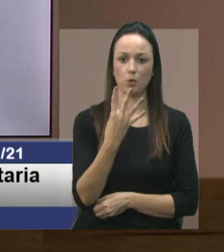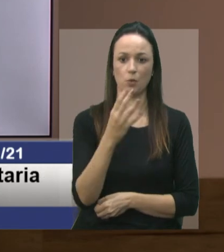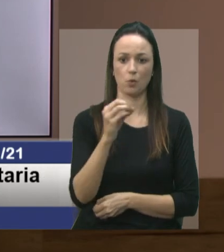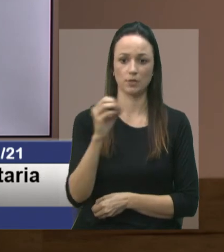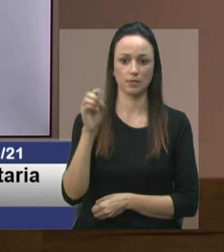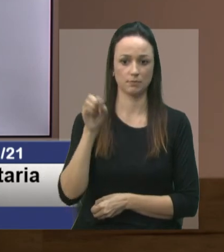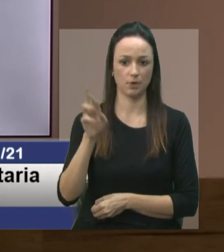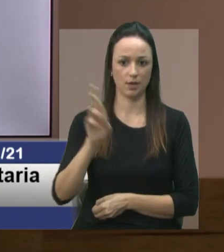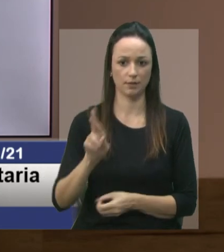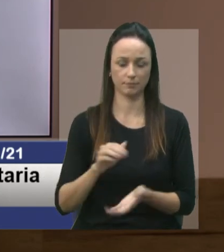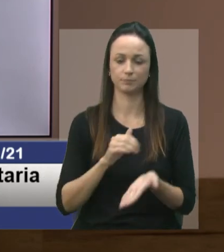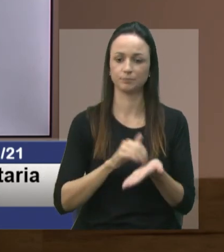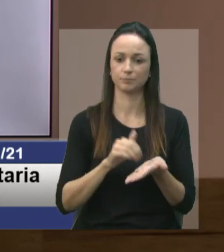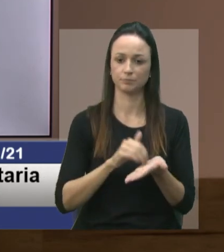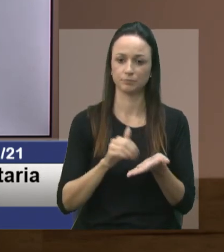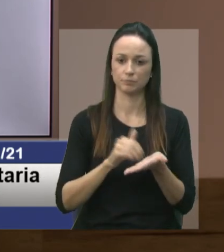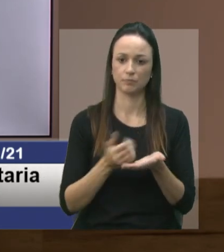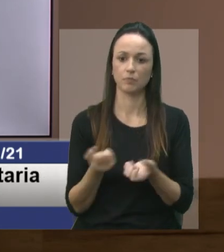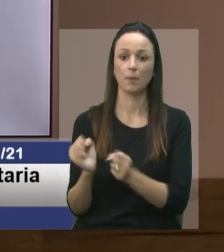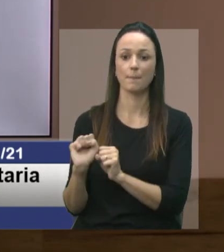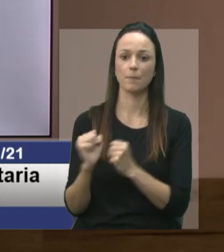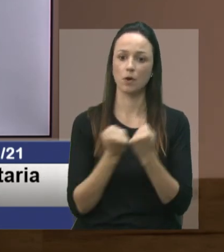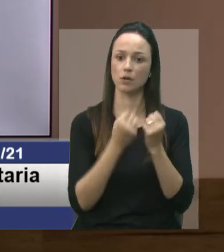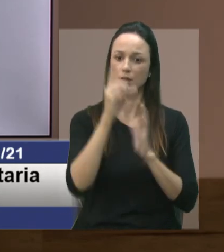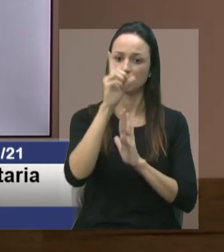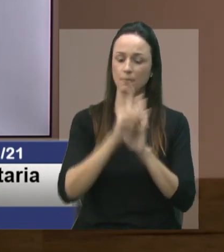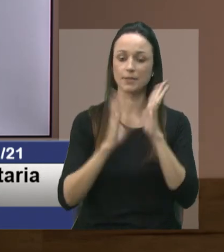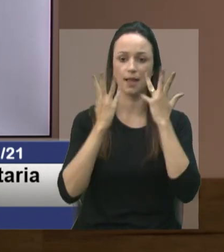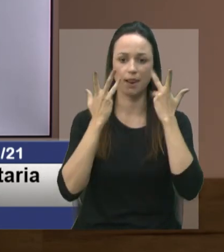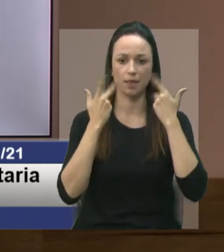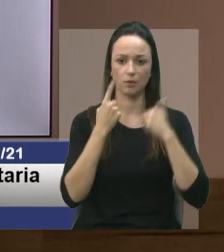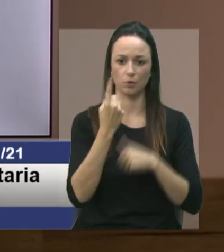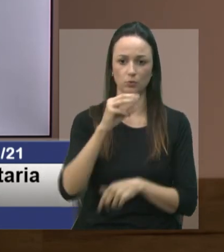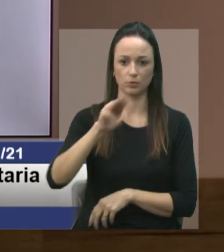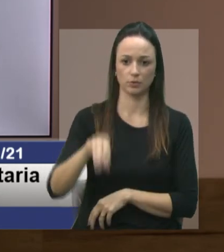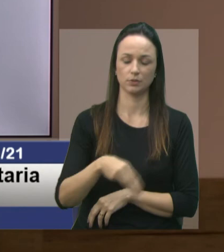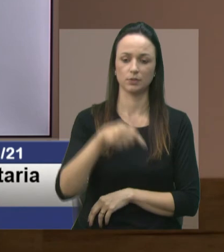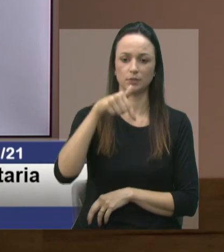R$ 1.400.000. Secretaria de Proteção e Direitos dos Animais,